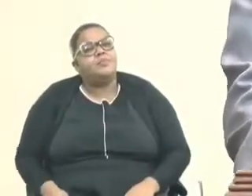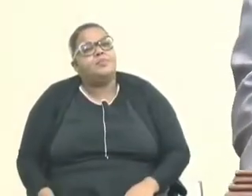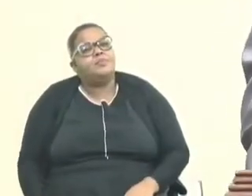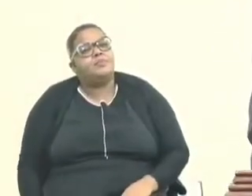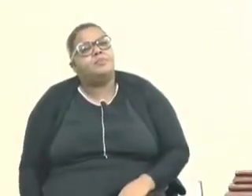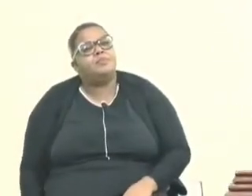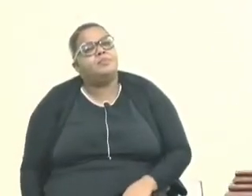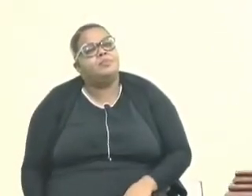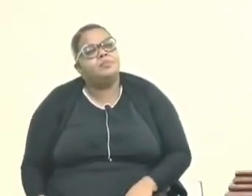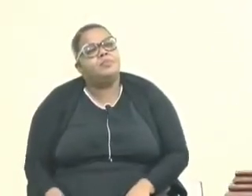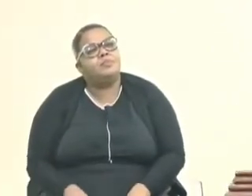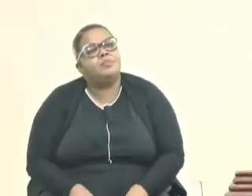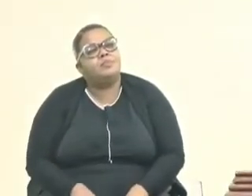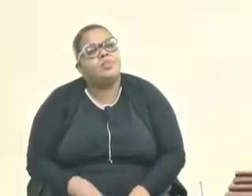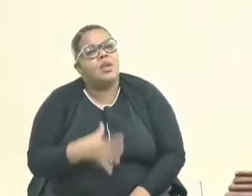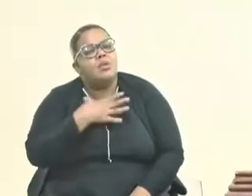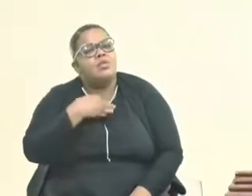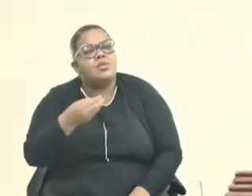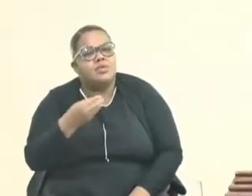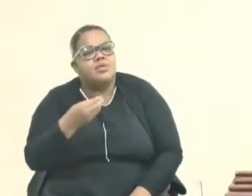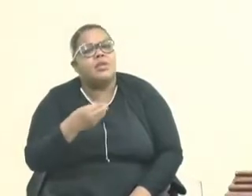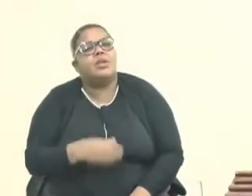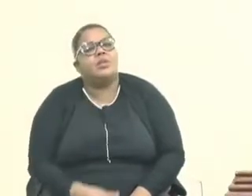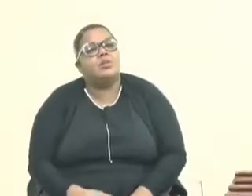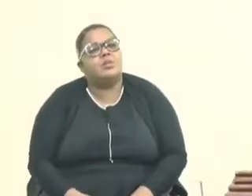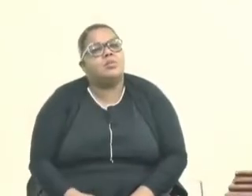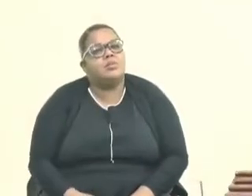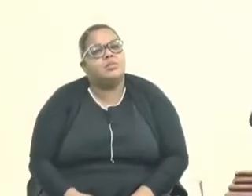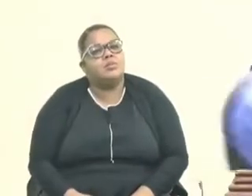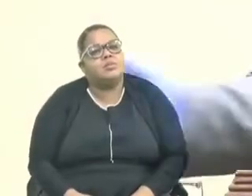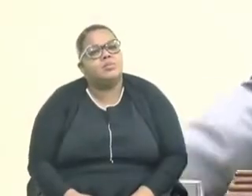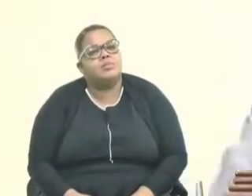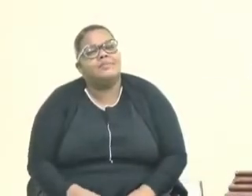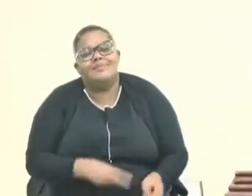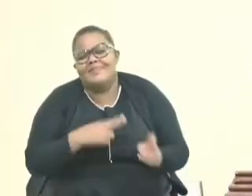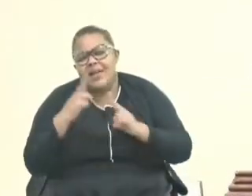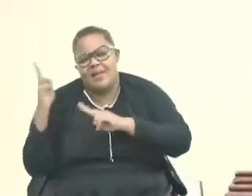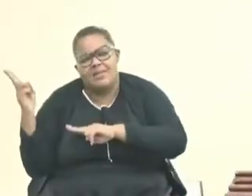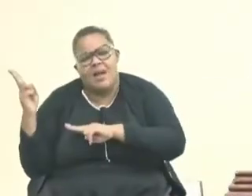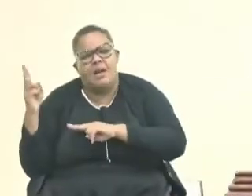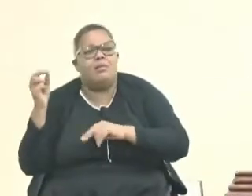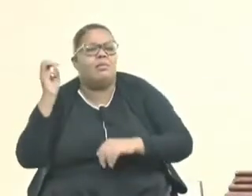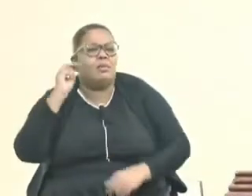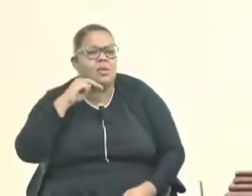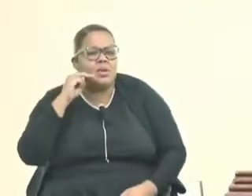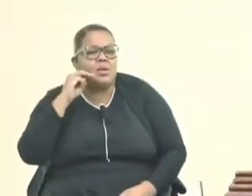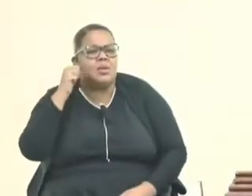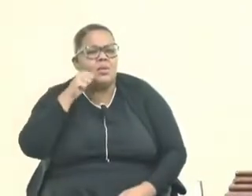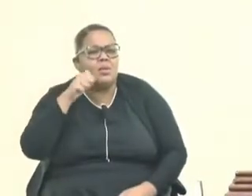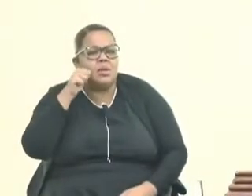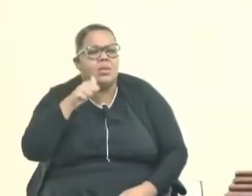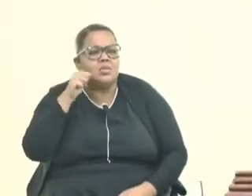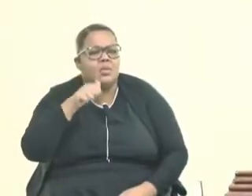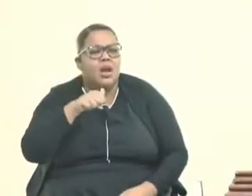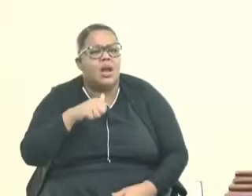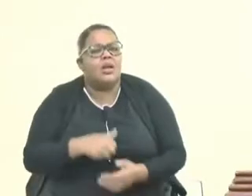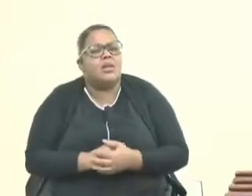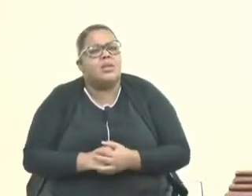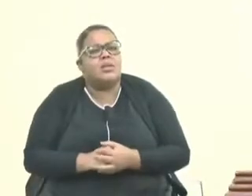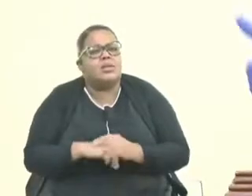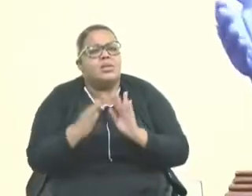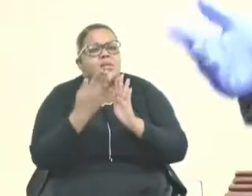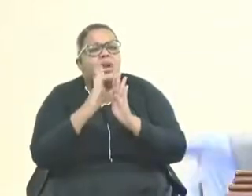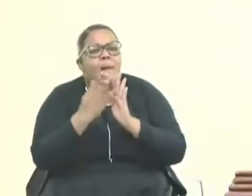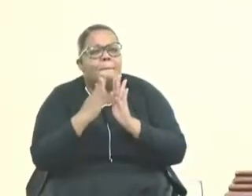o órgão e finéias os filhos dele deitavam com as mulheres à porta do templo faziam mal